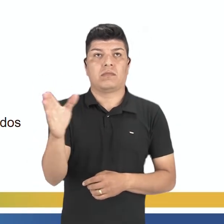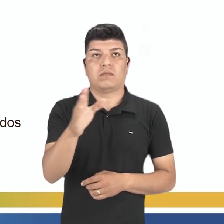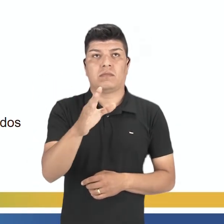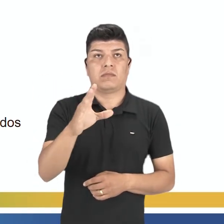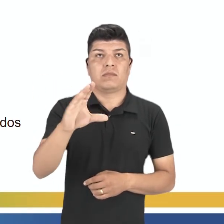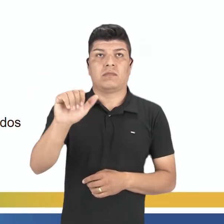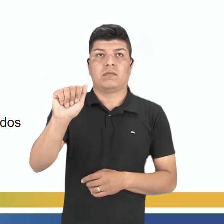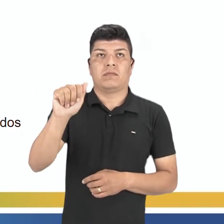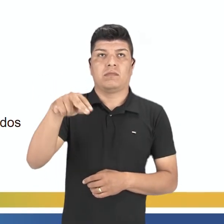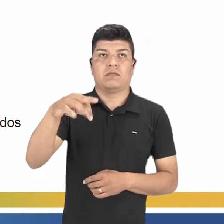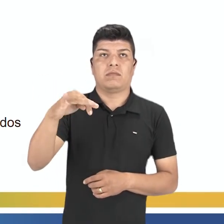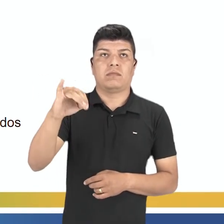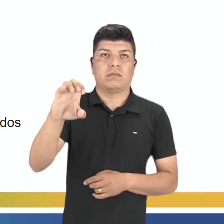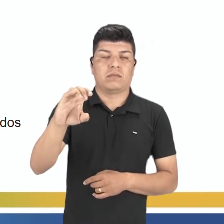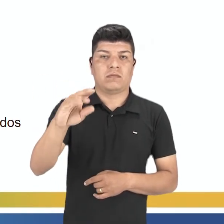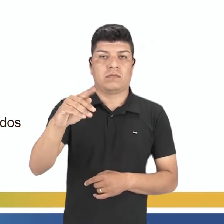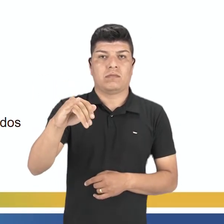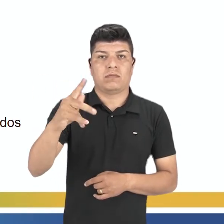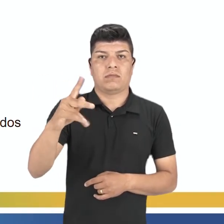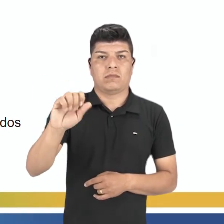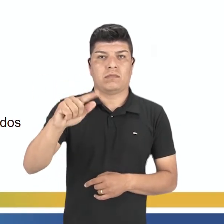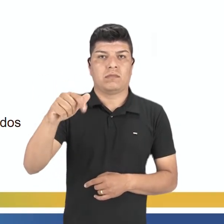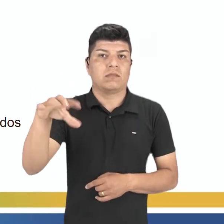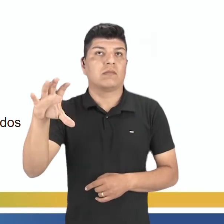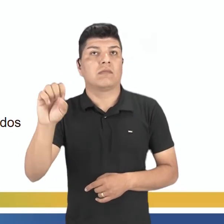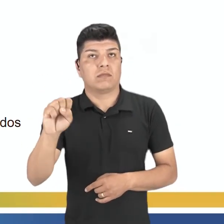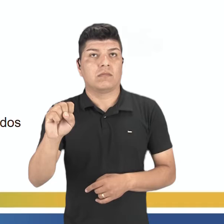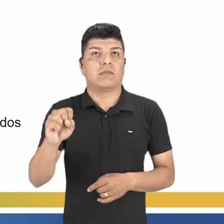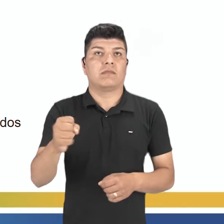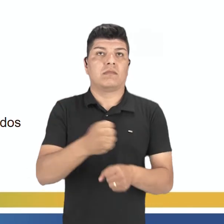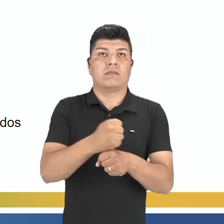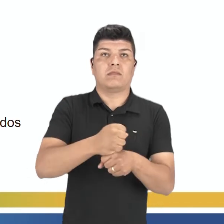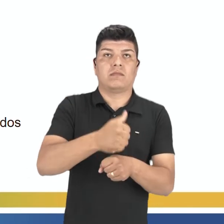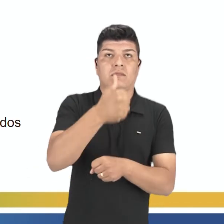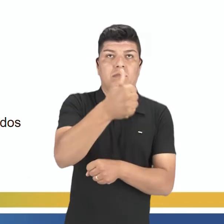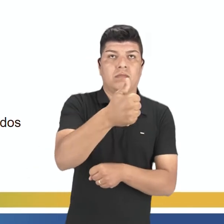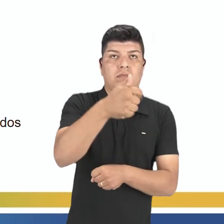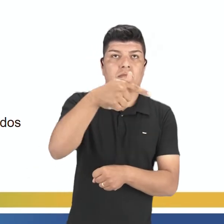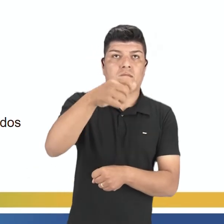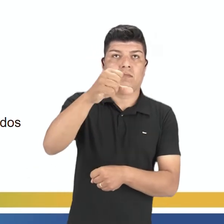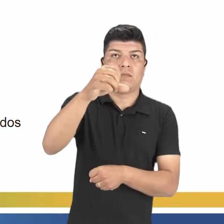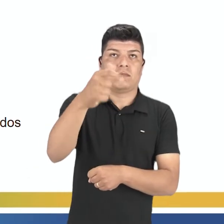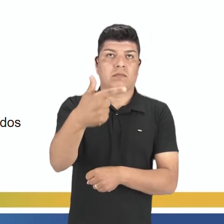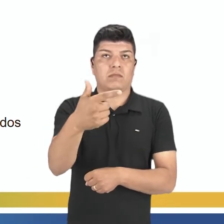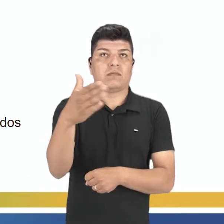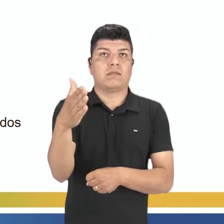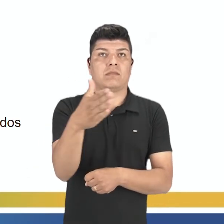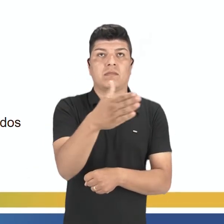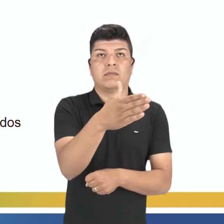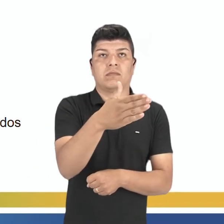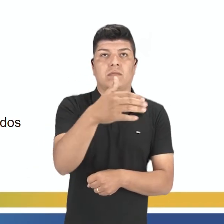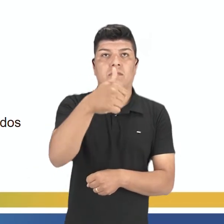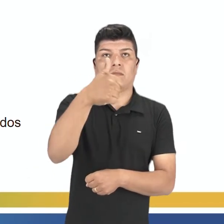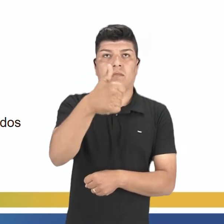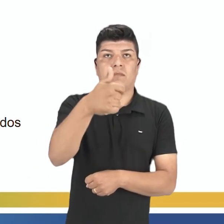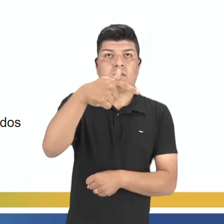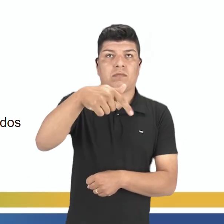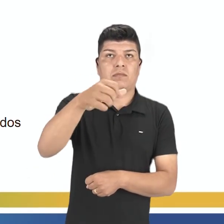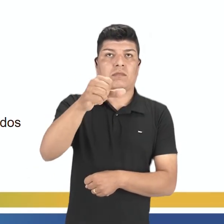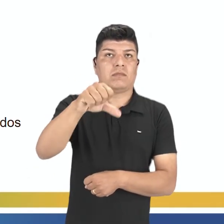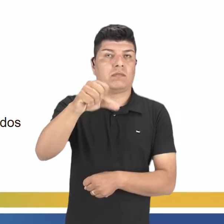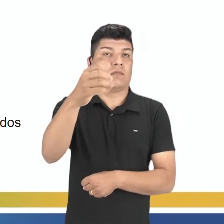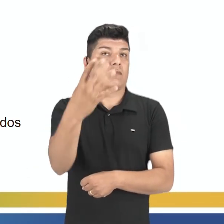De 1792 a 1794, que entra aí a parte da Convenção Nacional, o período de maior radicalismo, é